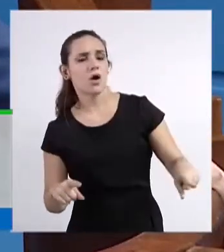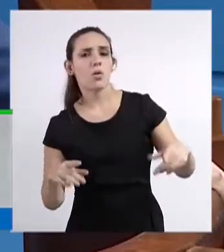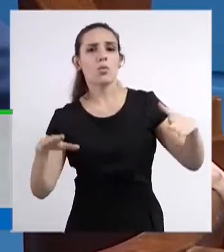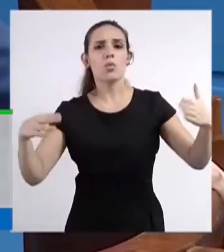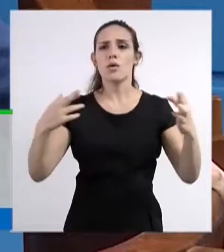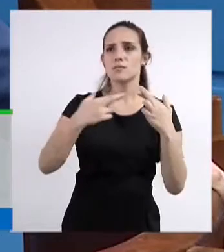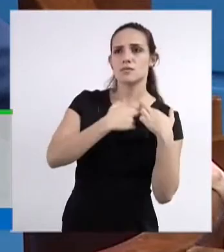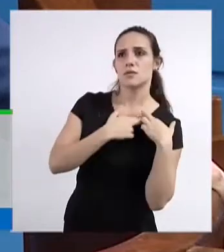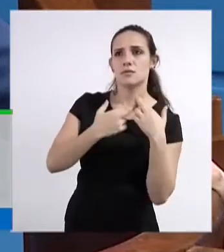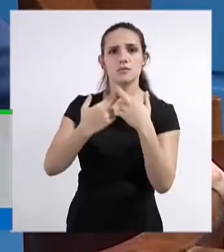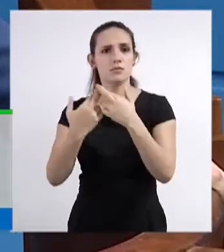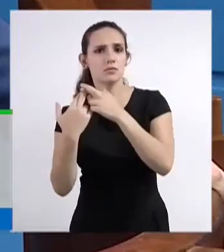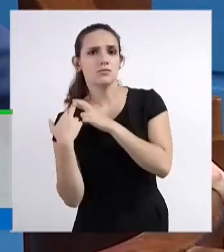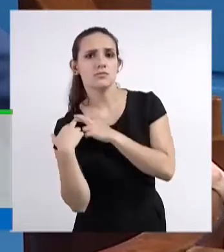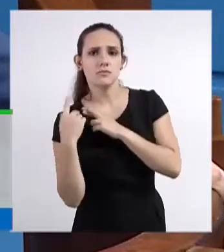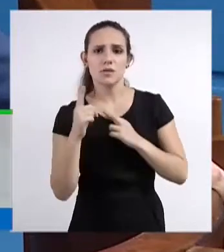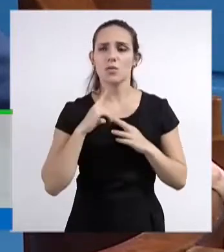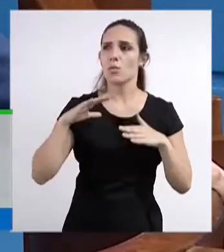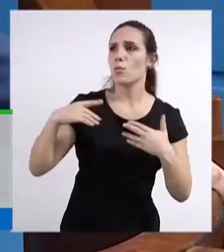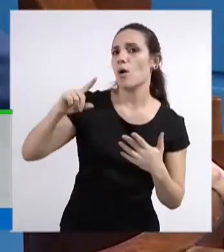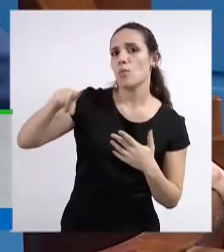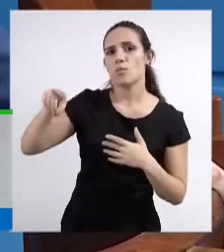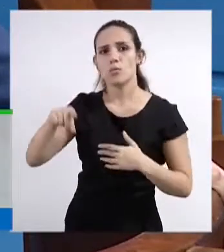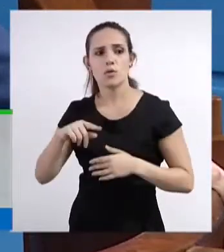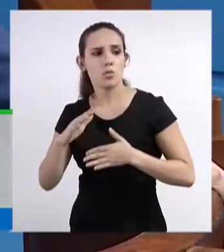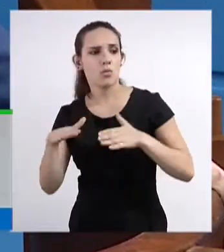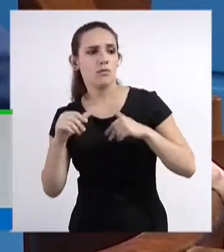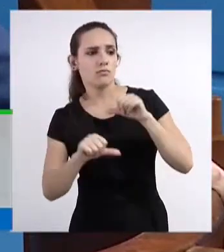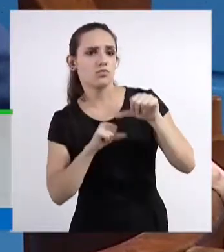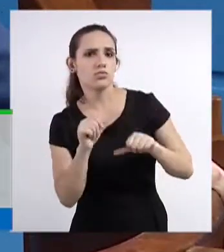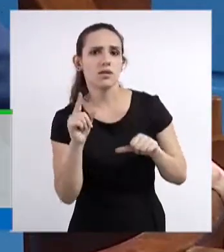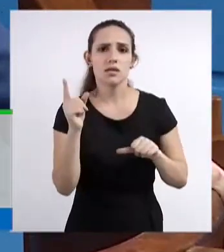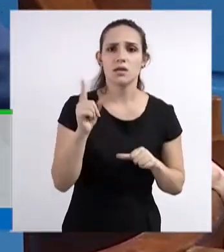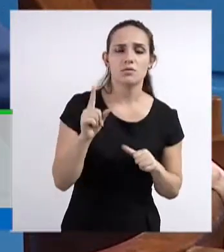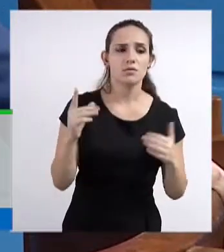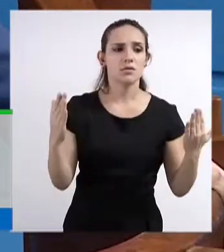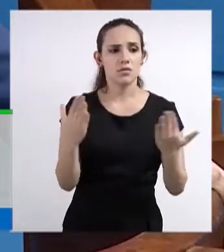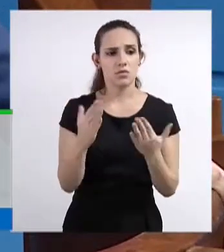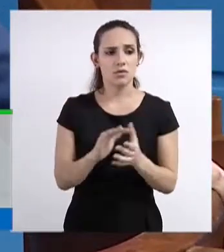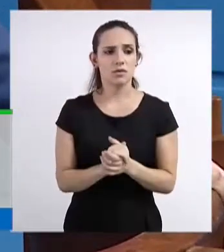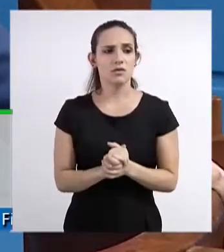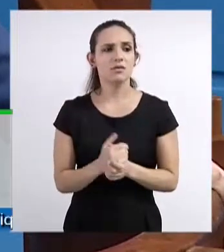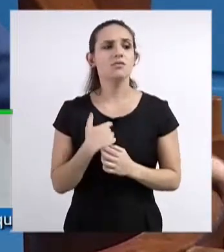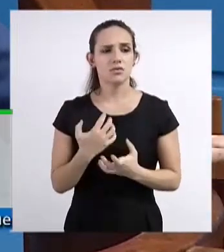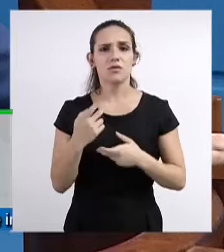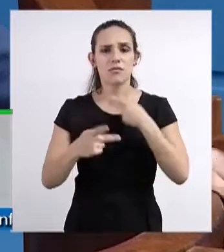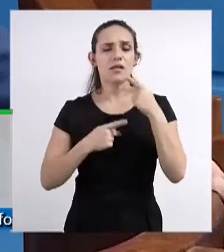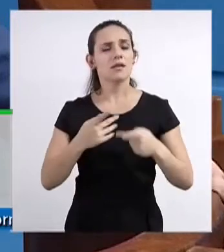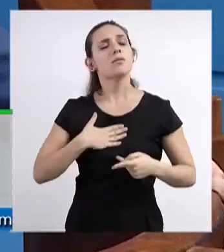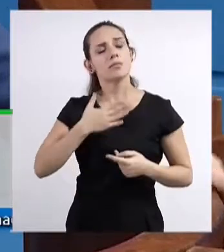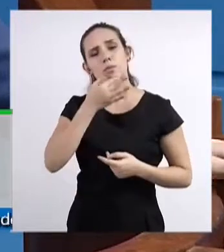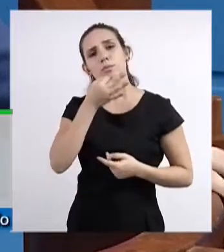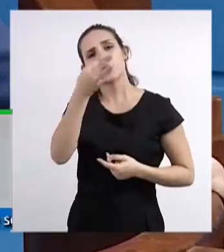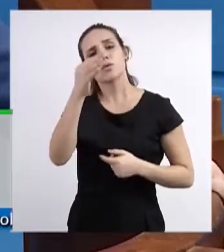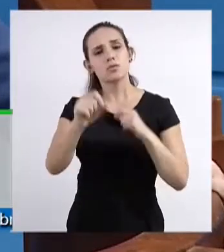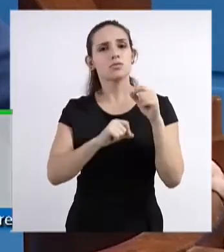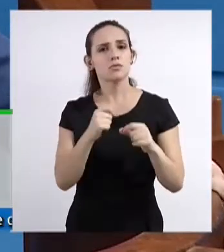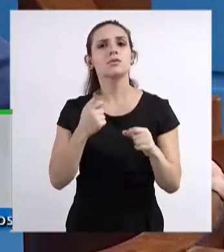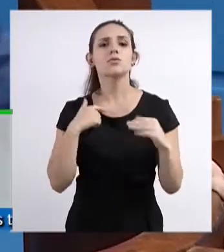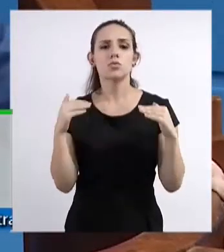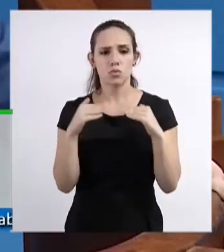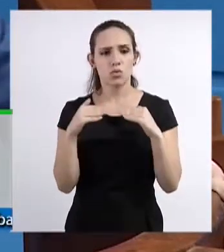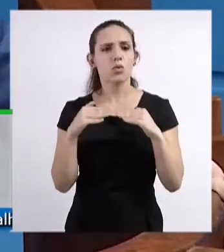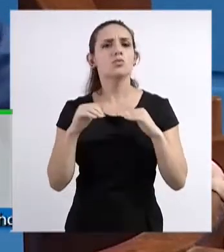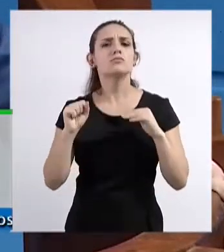permanecer intactas e quais outras deverão ser modificadas. E eu gostaria de me manifestar claramente favorável